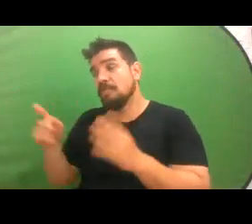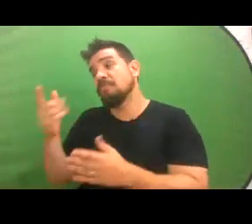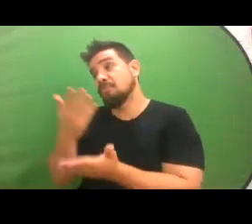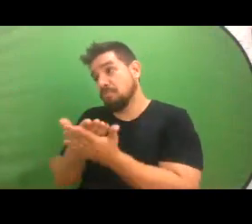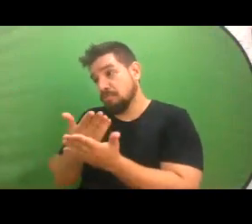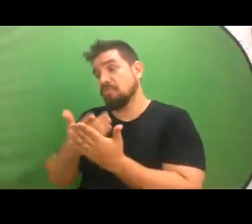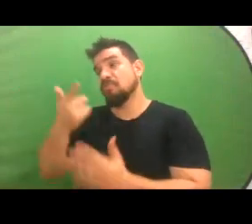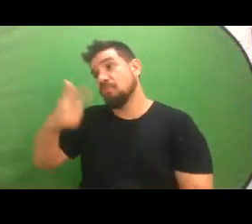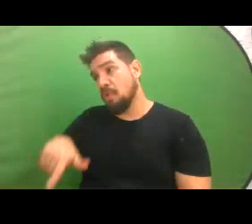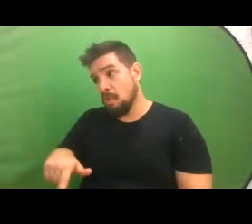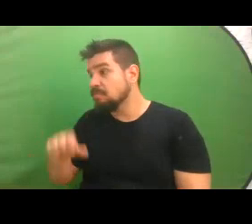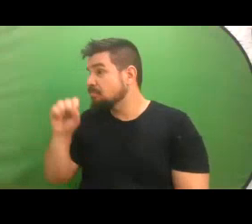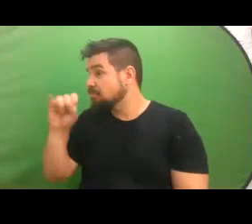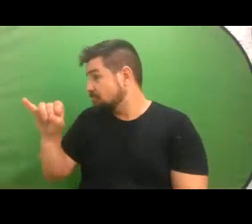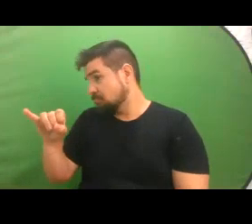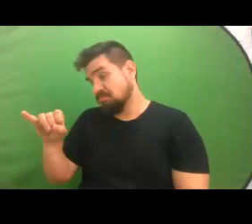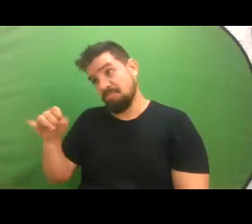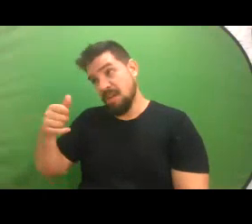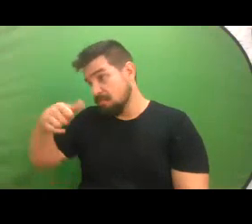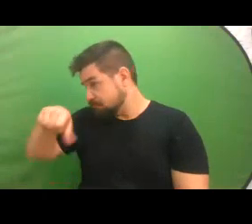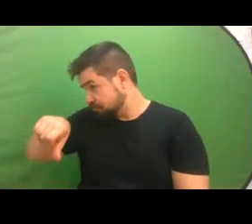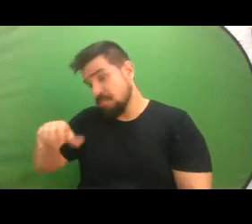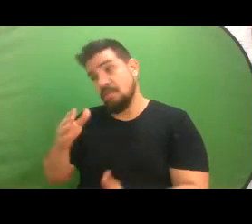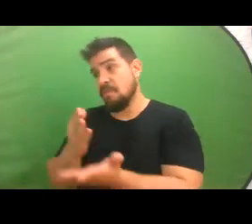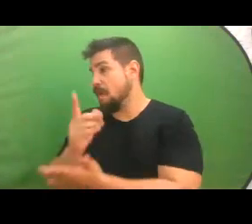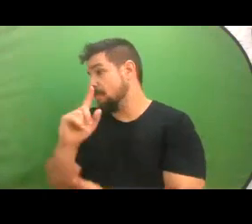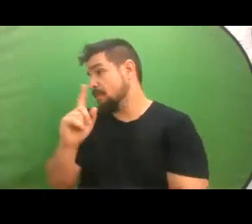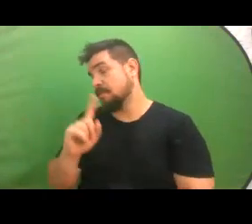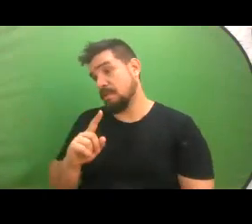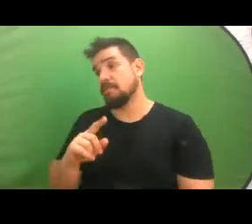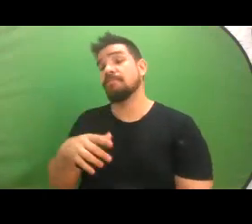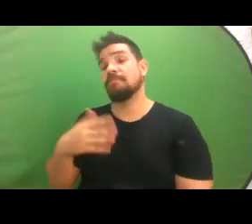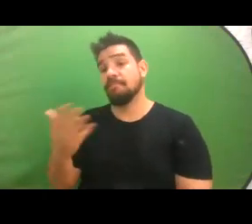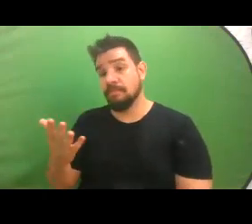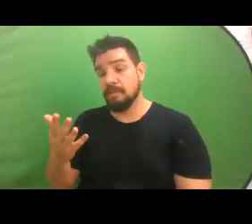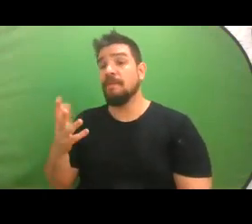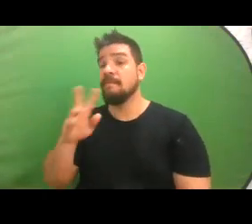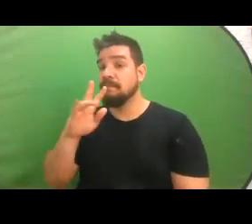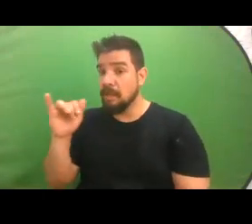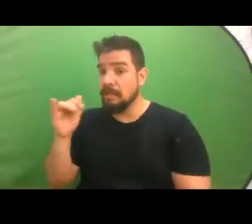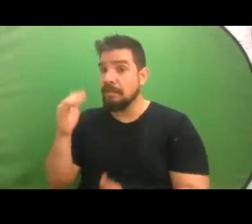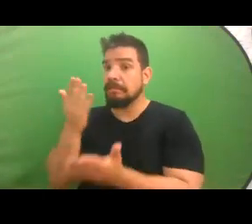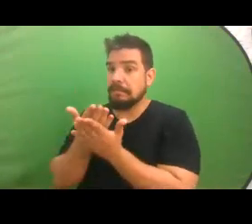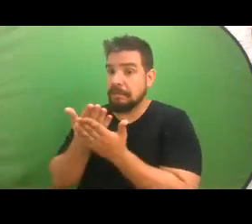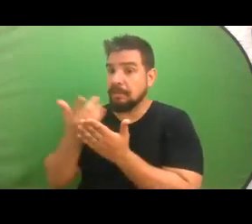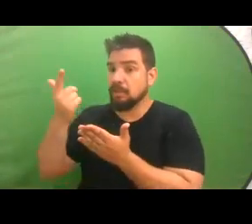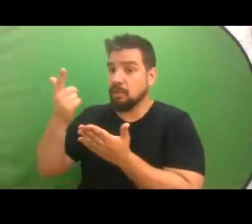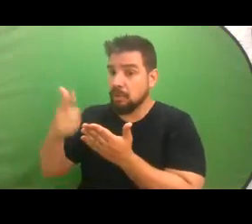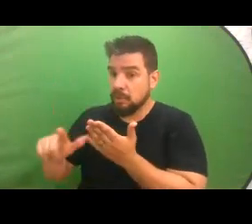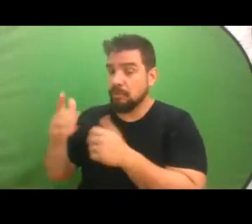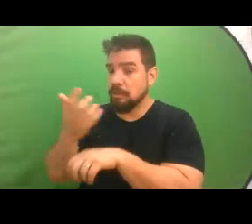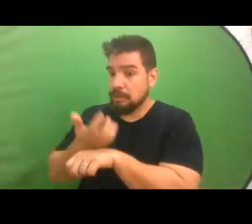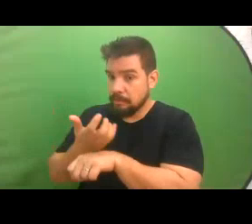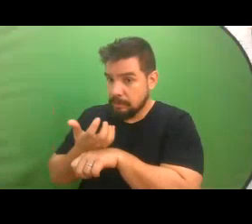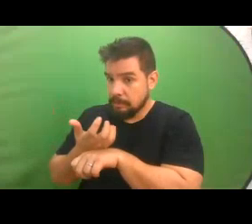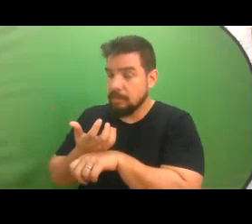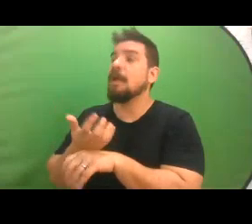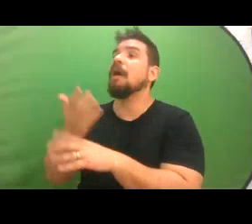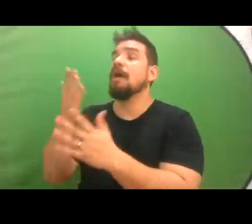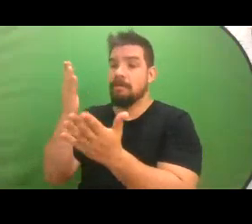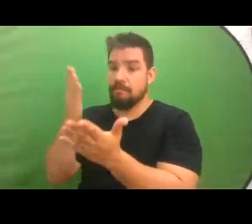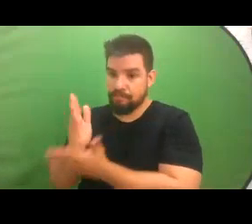não fizer, não é aprovado. Então, só quando finalizar é que vai ter